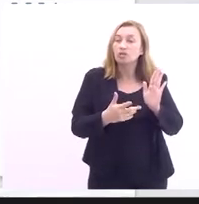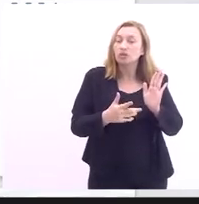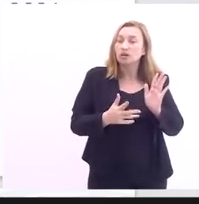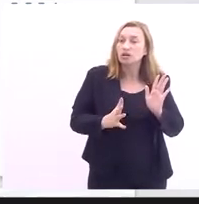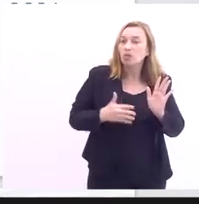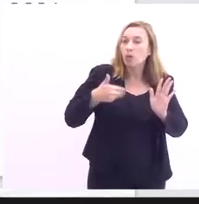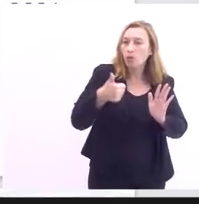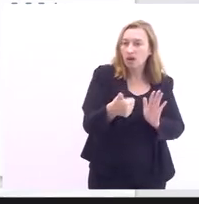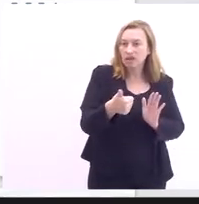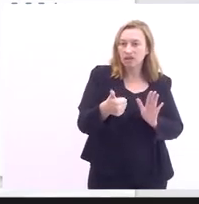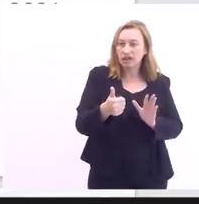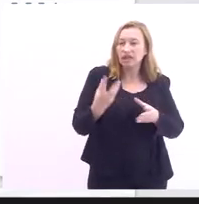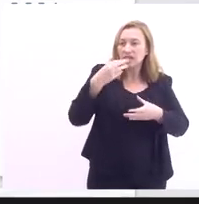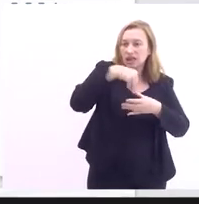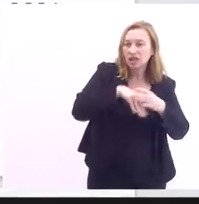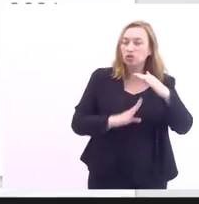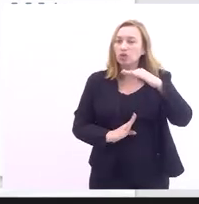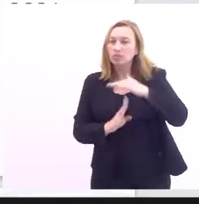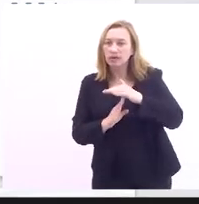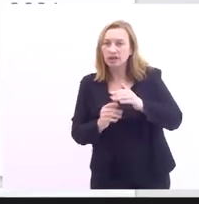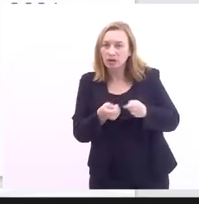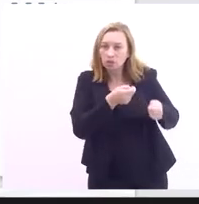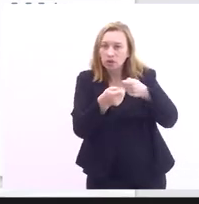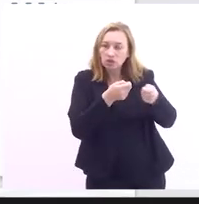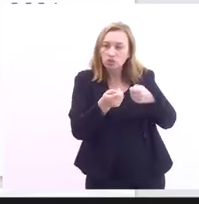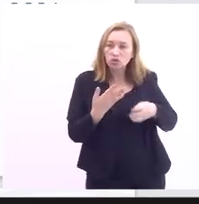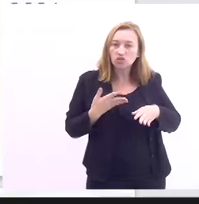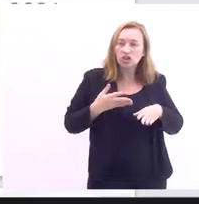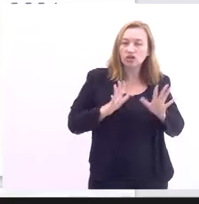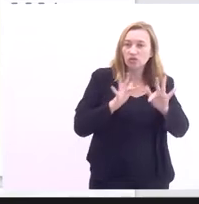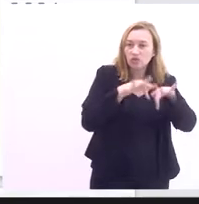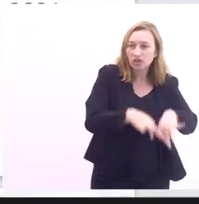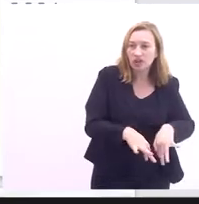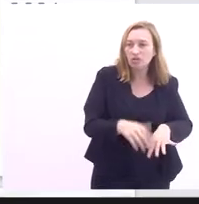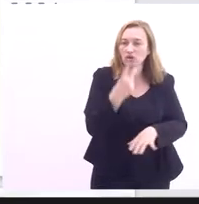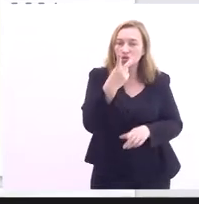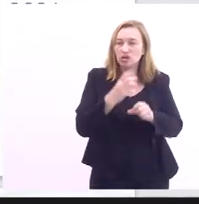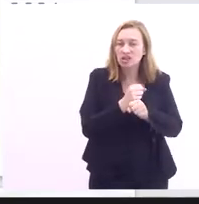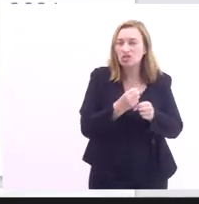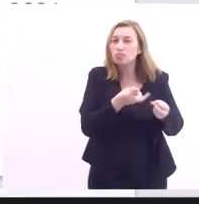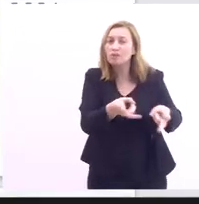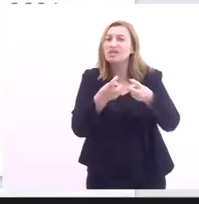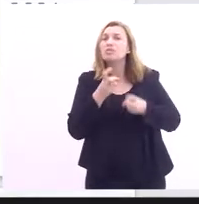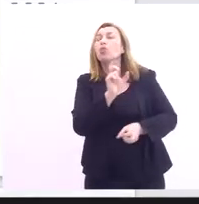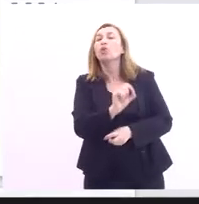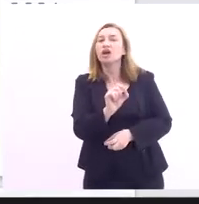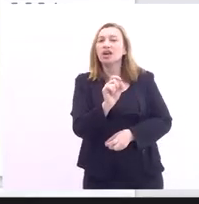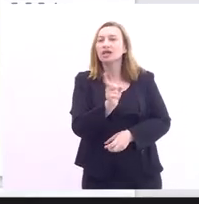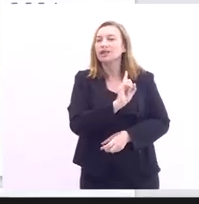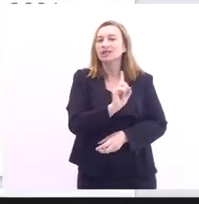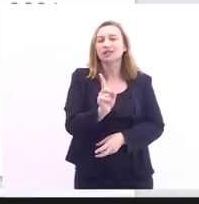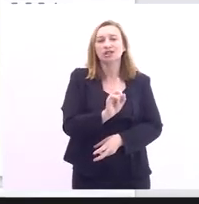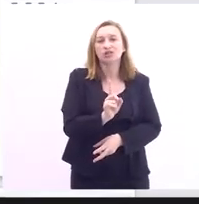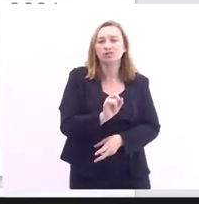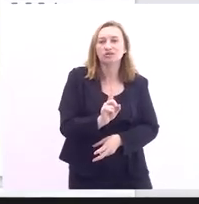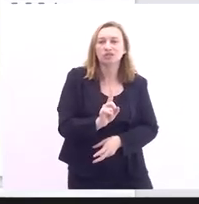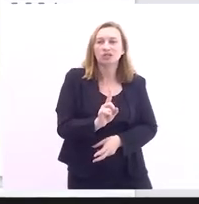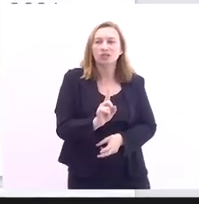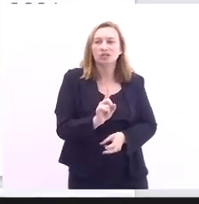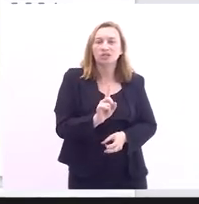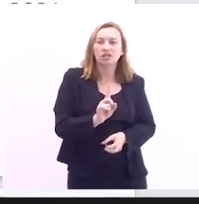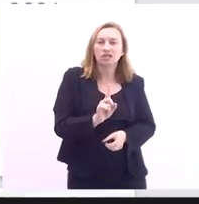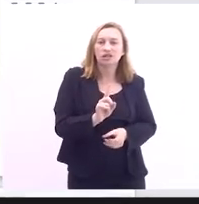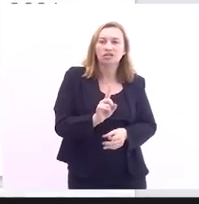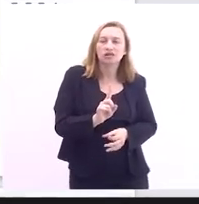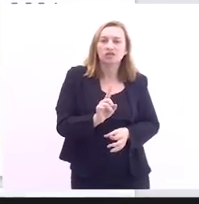conjuntos dentro do limite regulatório, e quando chegou no final do ciclo de 2 anos, a gente percebeu que ela não tinha